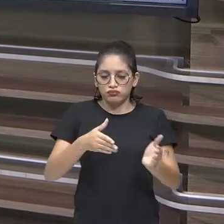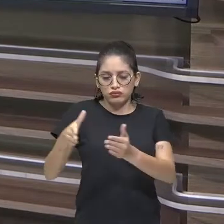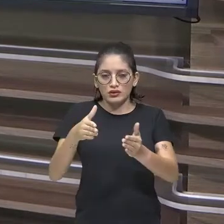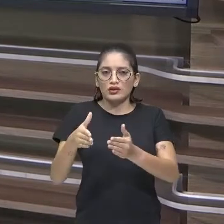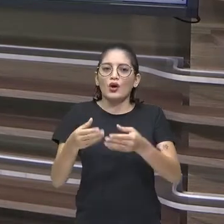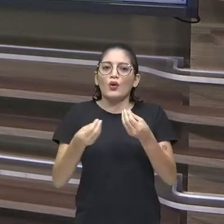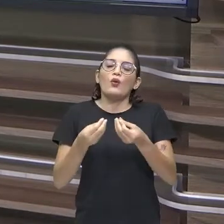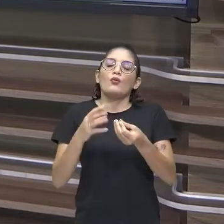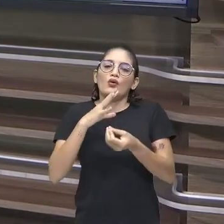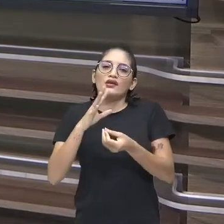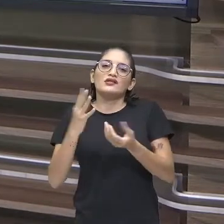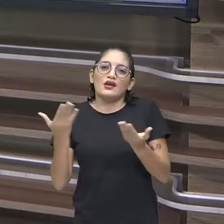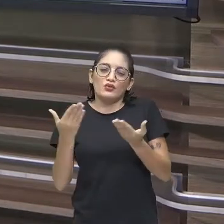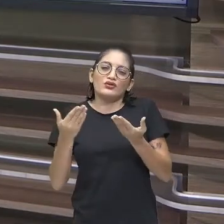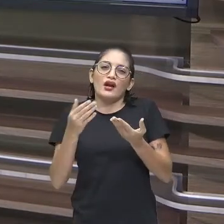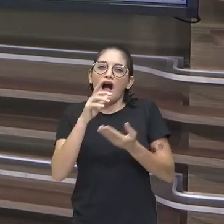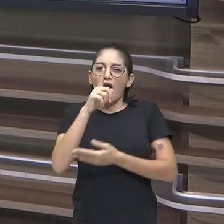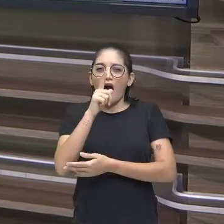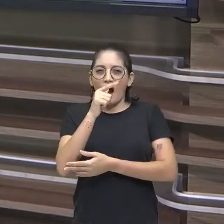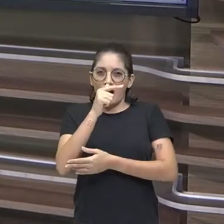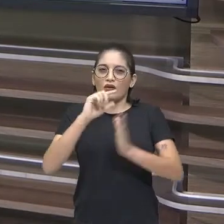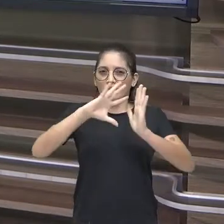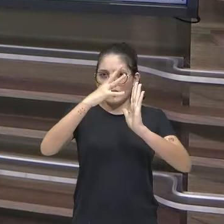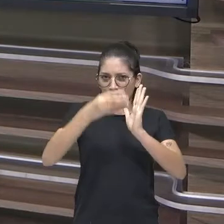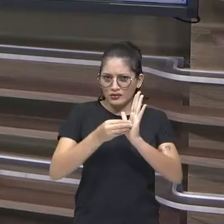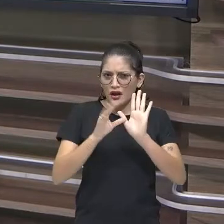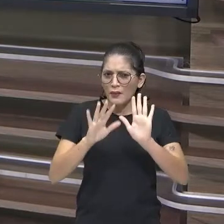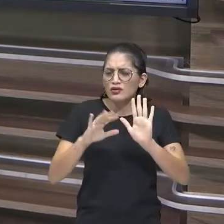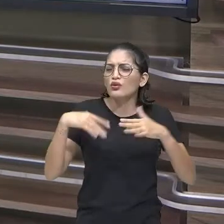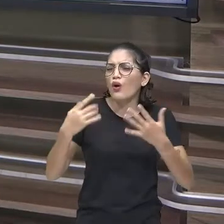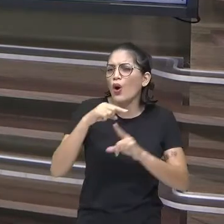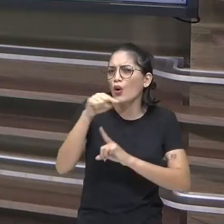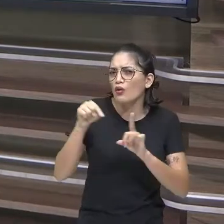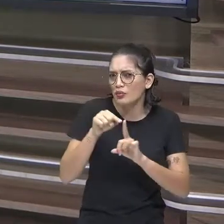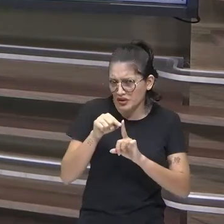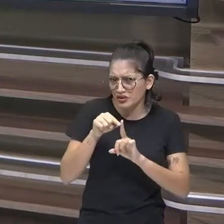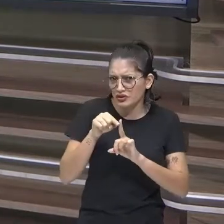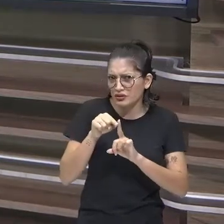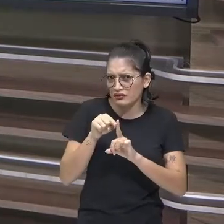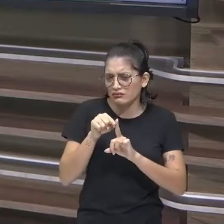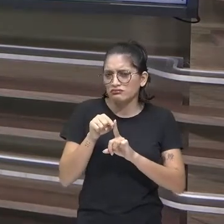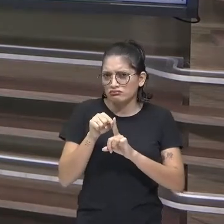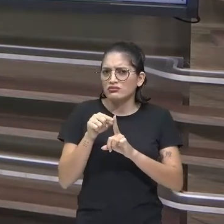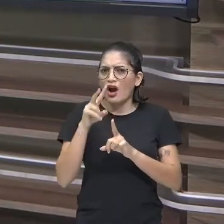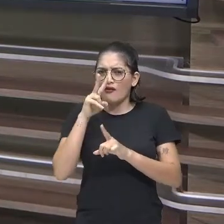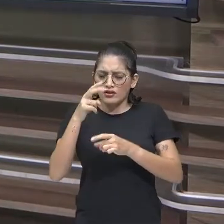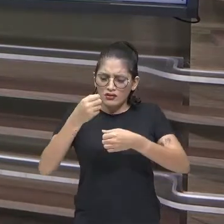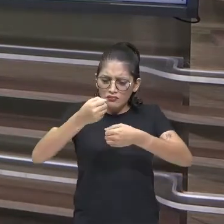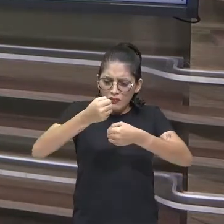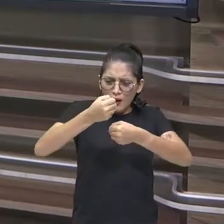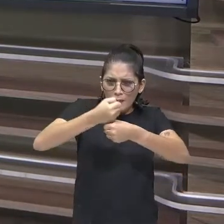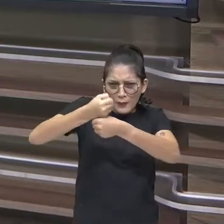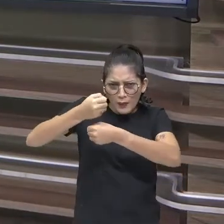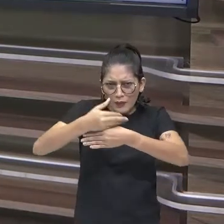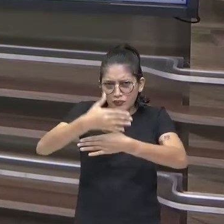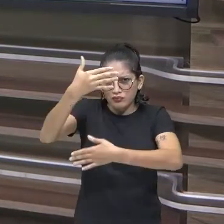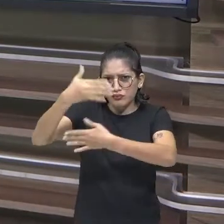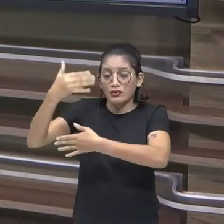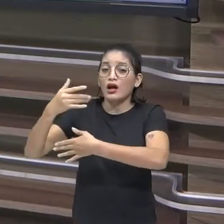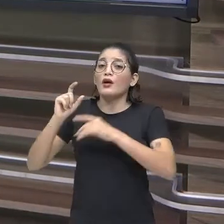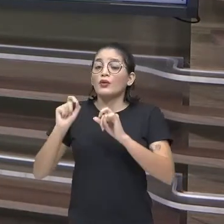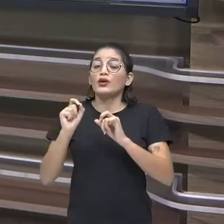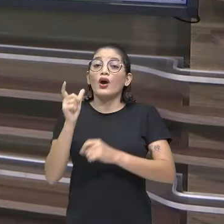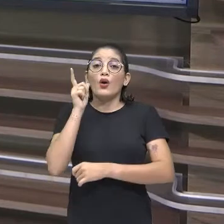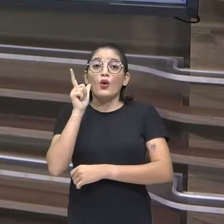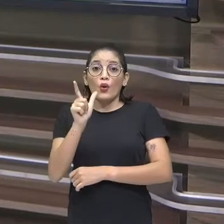como a bacia amazônica. Qual era o objetivo, professor, da construção desses fortes? Basicamente, garantir a posse do